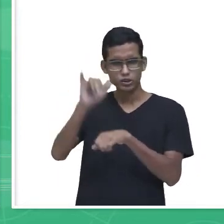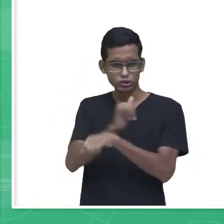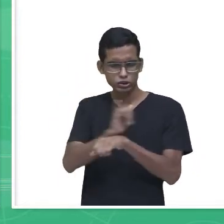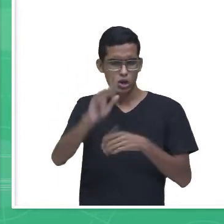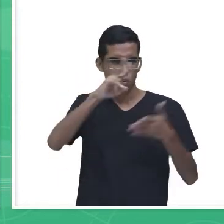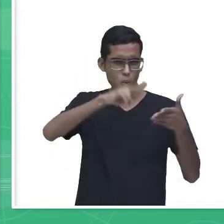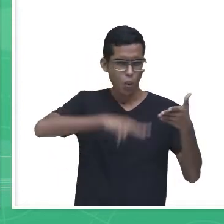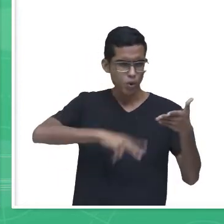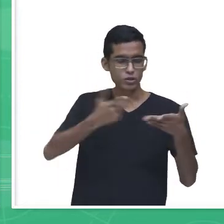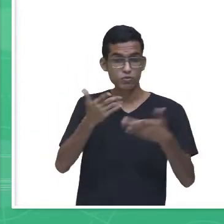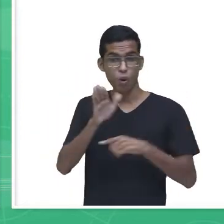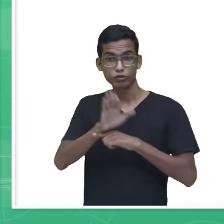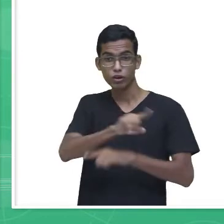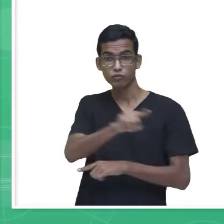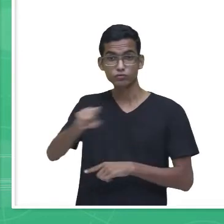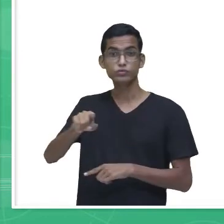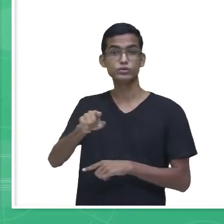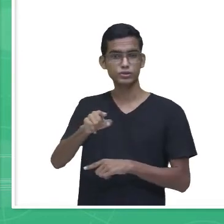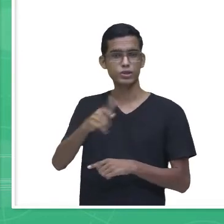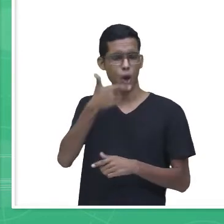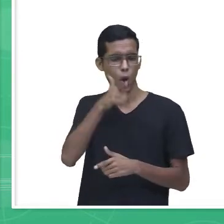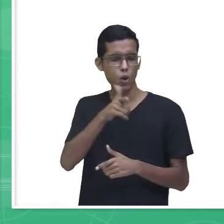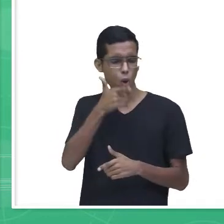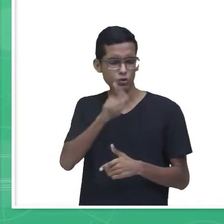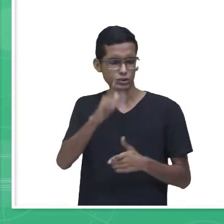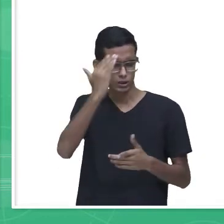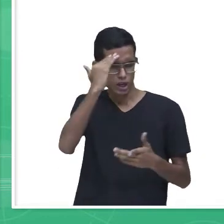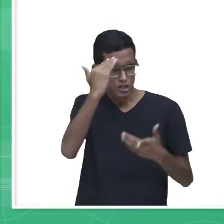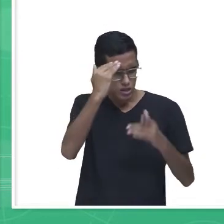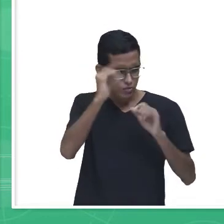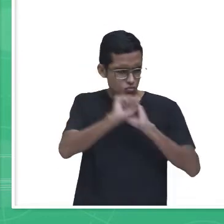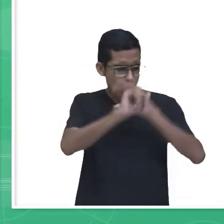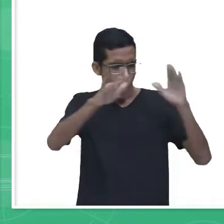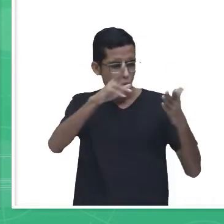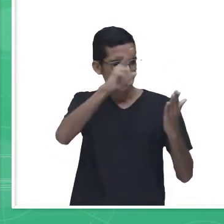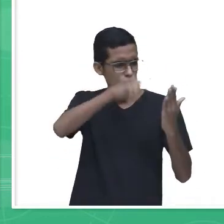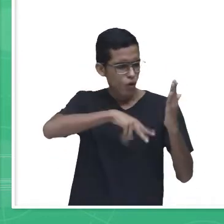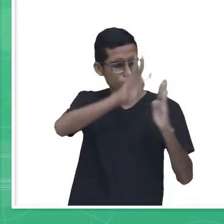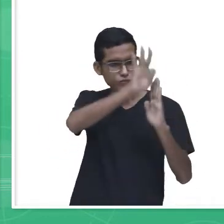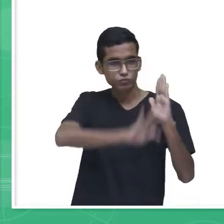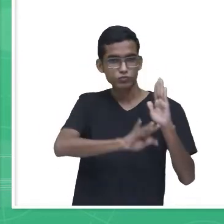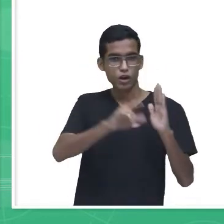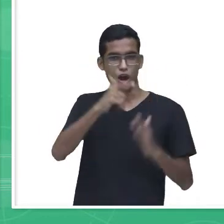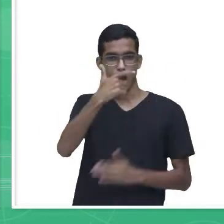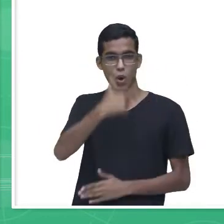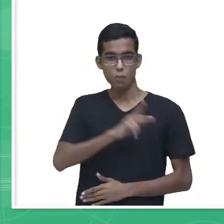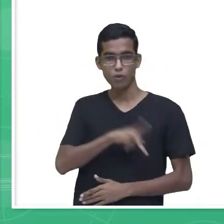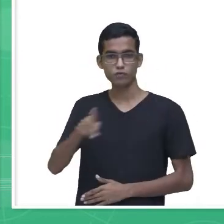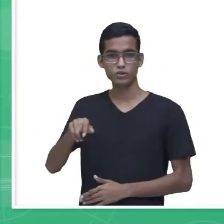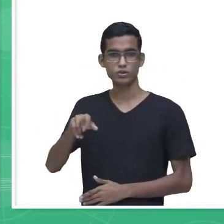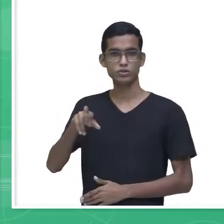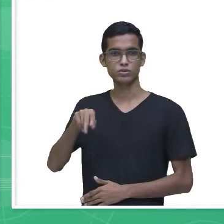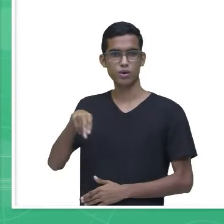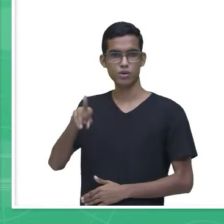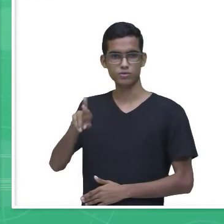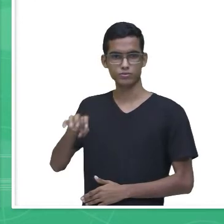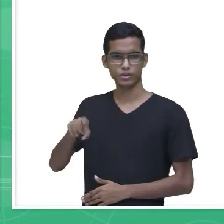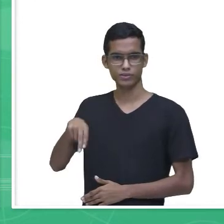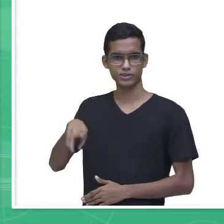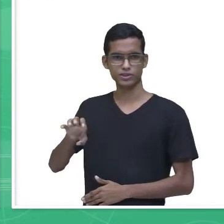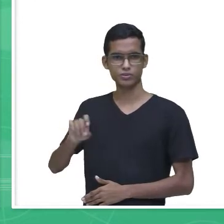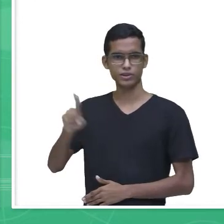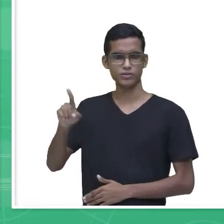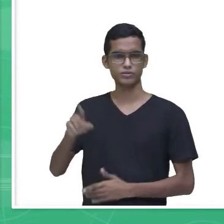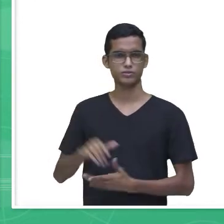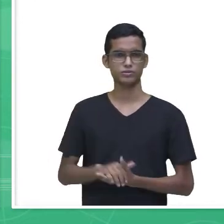ajudar vocês muito nessa situação. Sou teacher Ademir Ribeiro e vou trabalhar com vocês aí, eu estarei com vocês aí